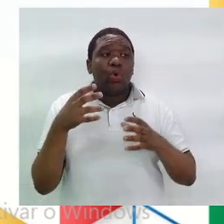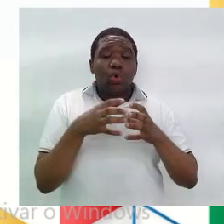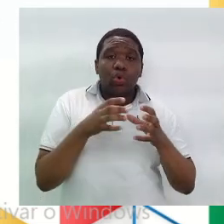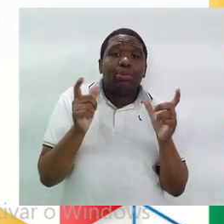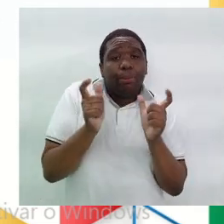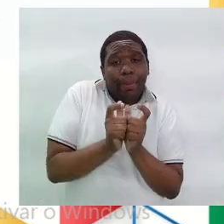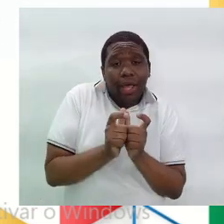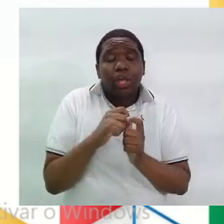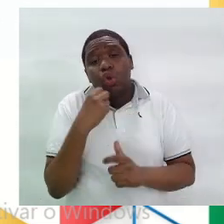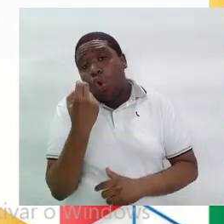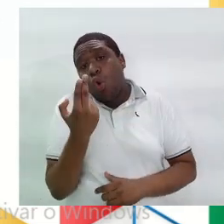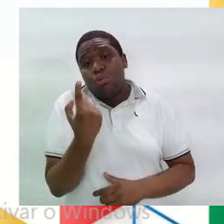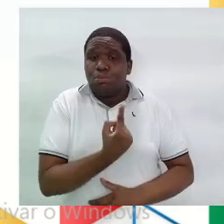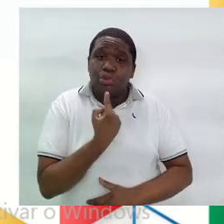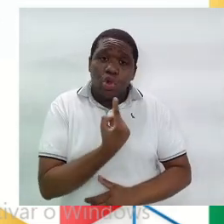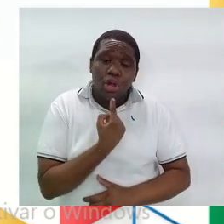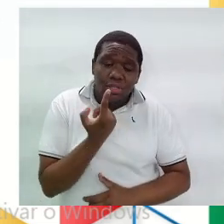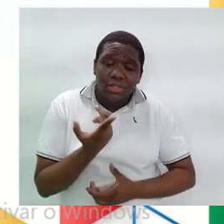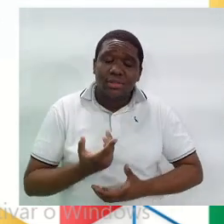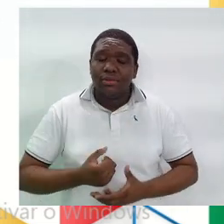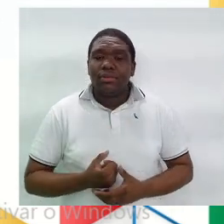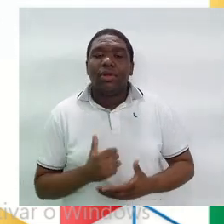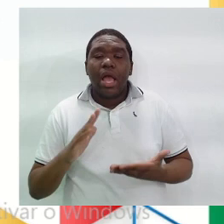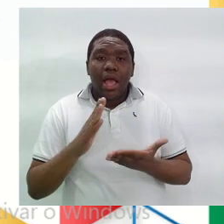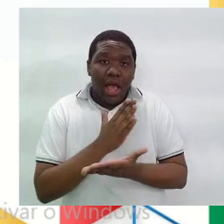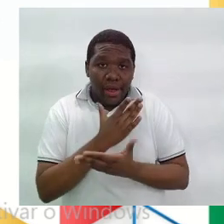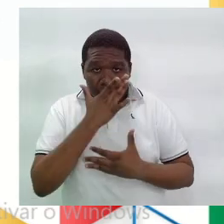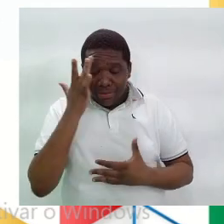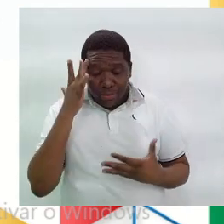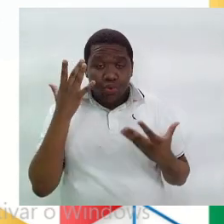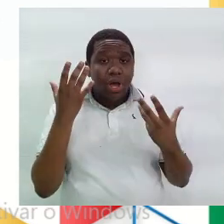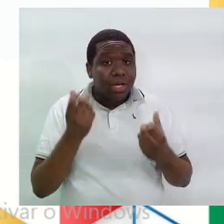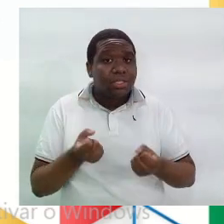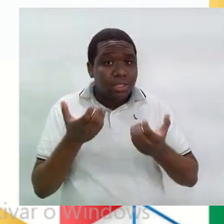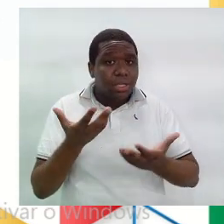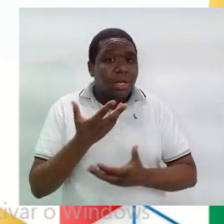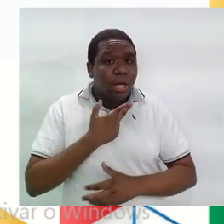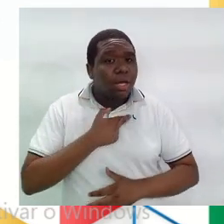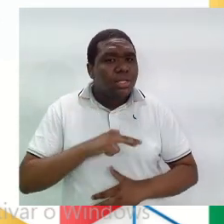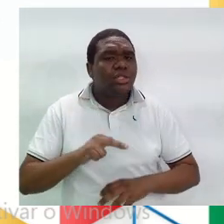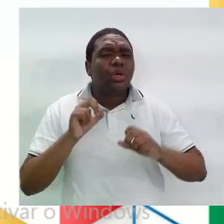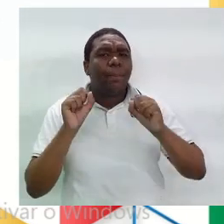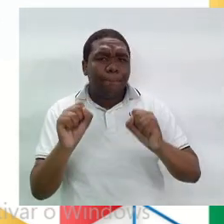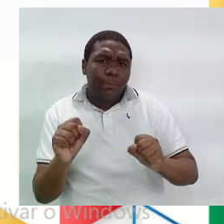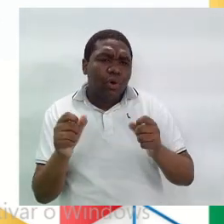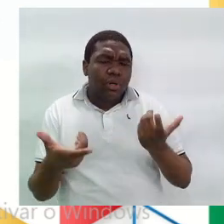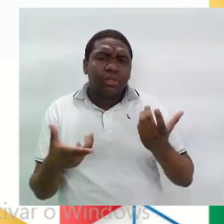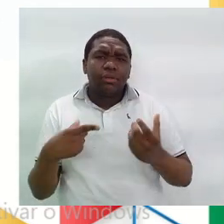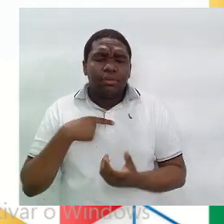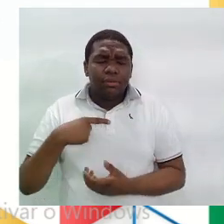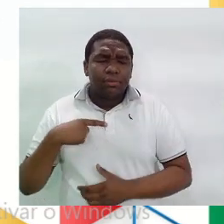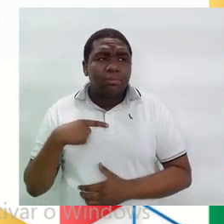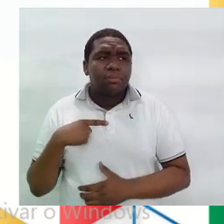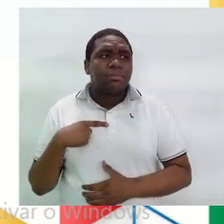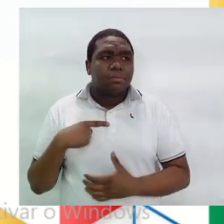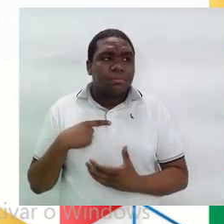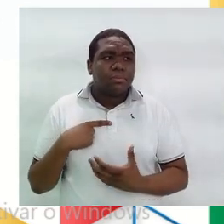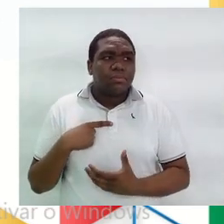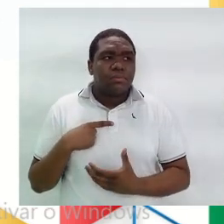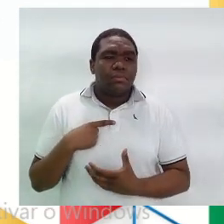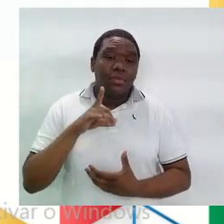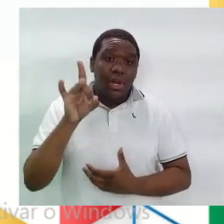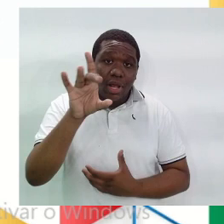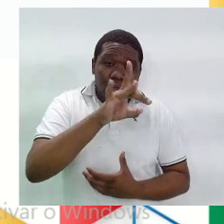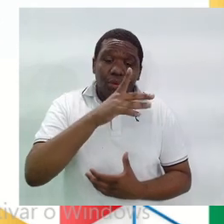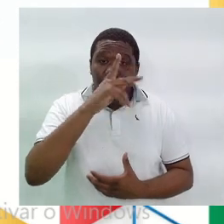ou mesmo sozinho. Então vejam só, os adeptos da Wicca, eles podem praticar, certo, os seus